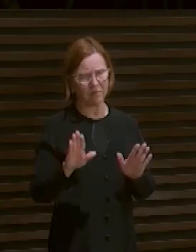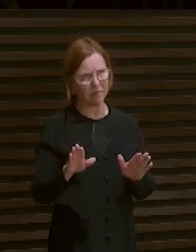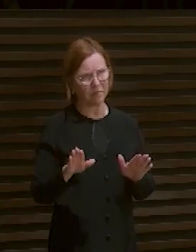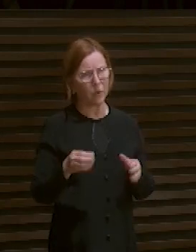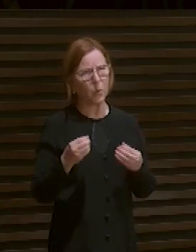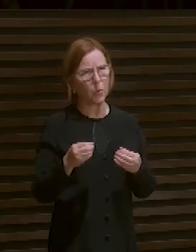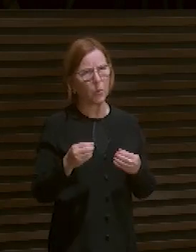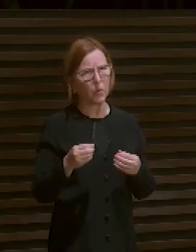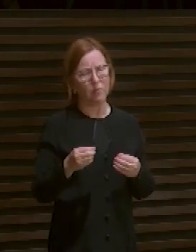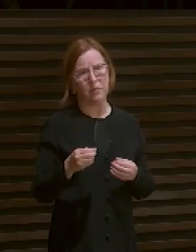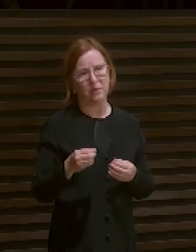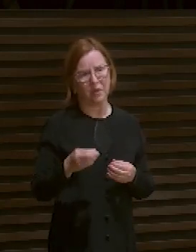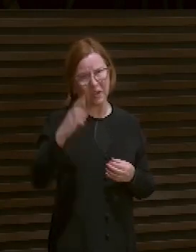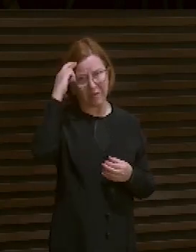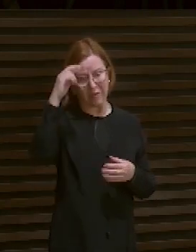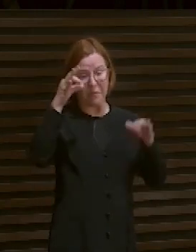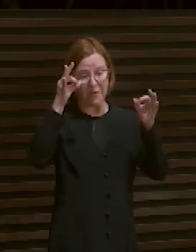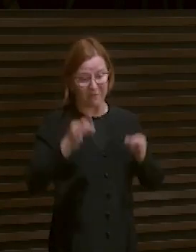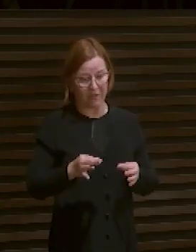perfeito pode ser aperfeiçoado?